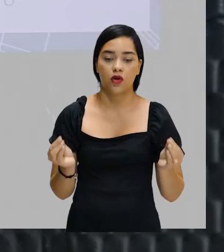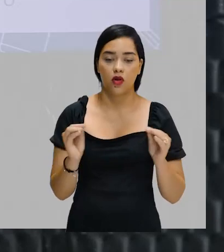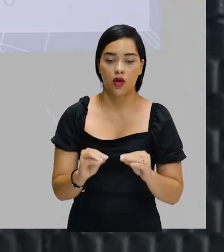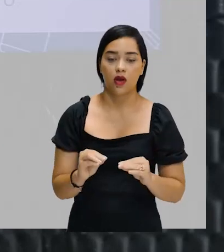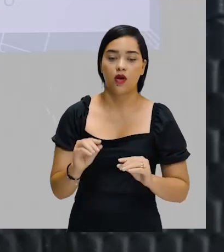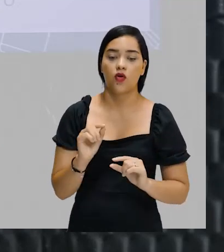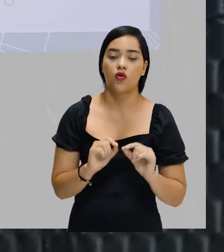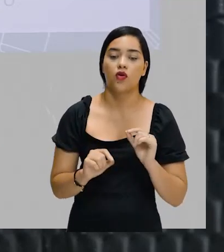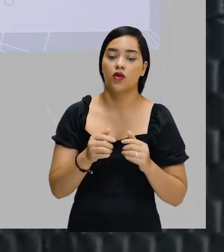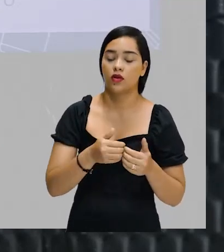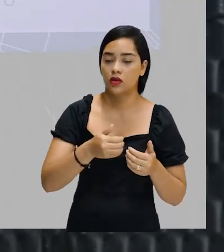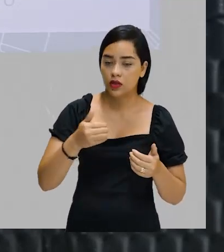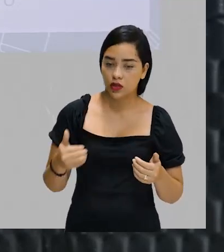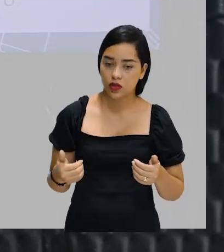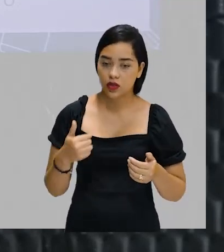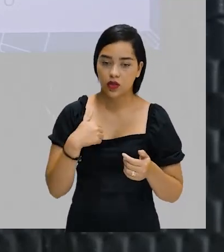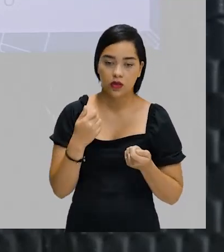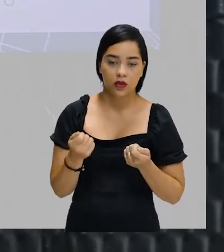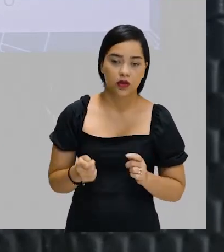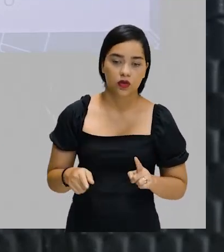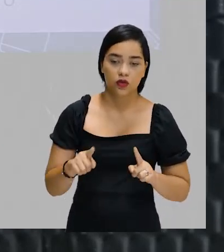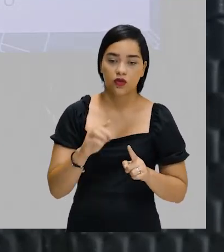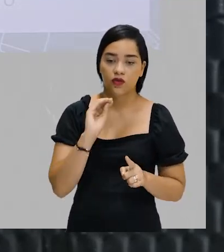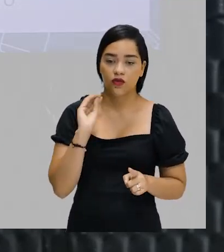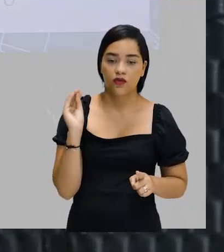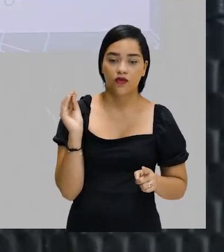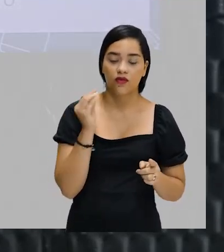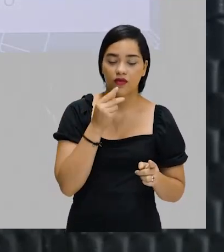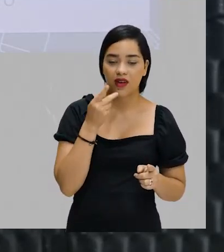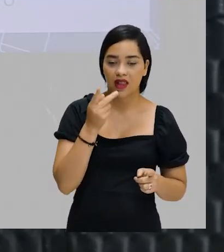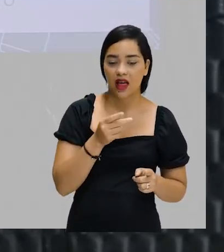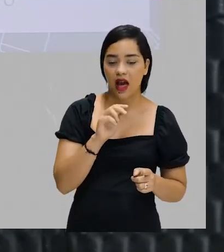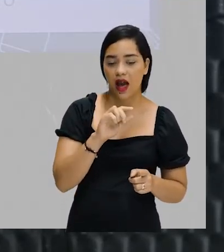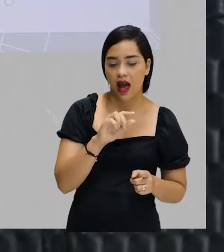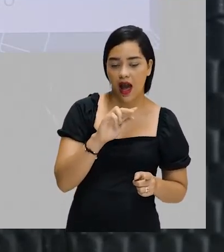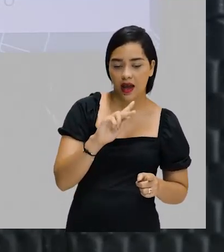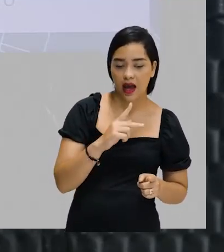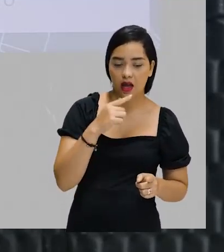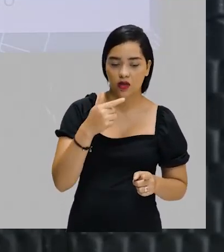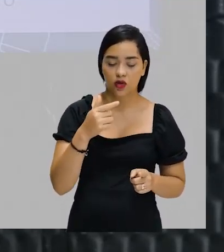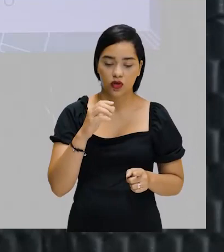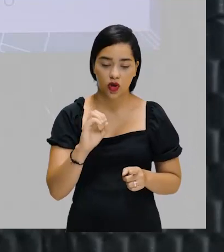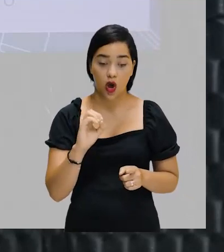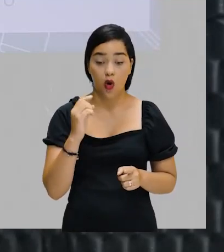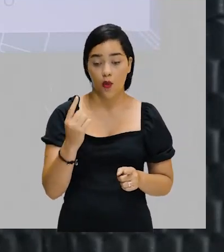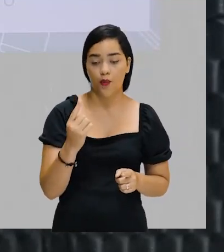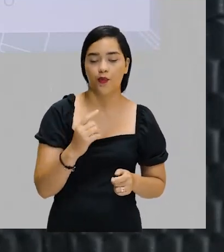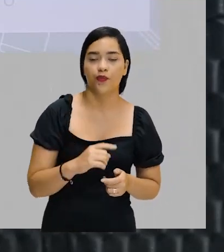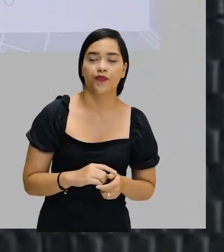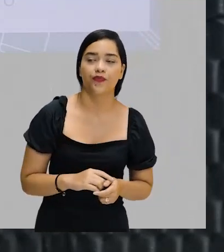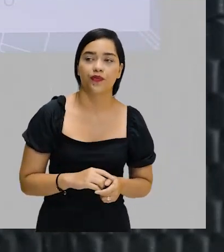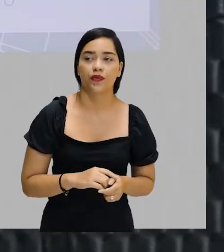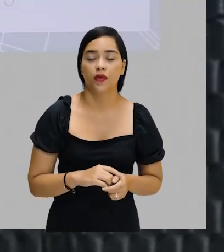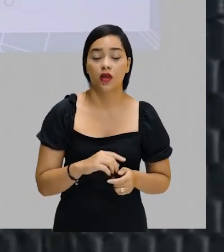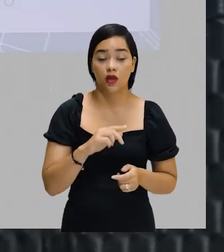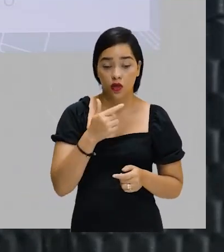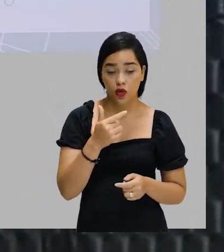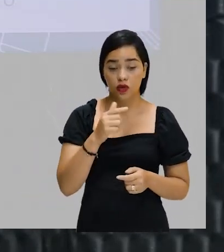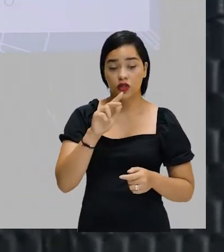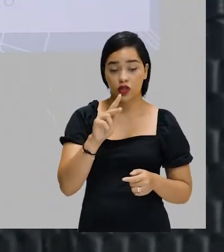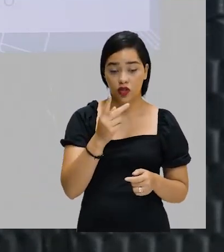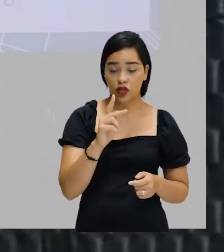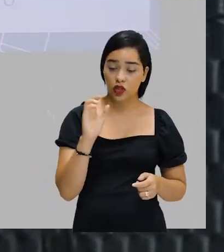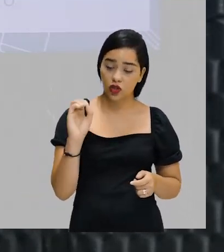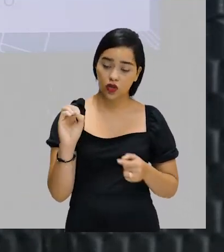fica subentendido. Então, eu não preciso falar H2O1, certo? Apenas H2O, dois átomos de